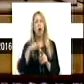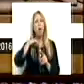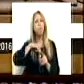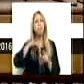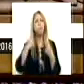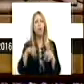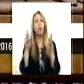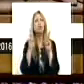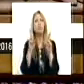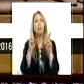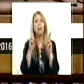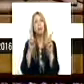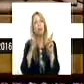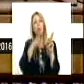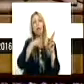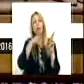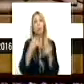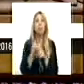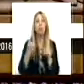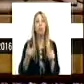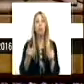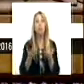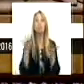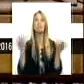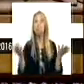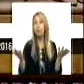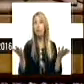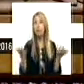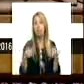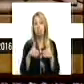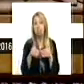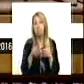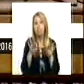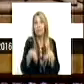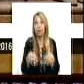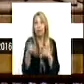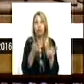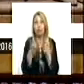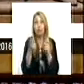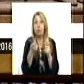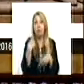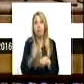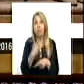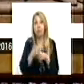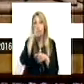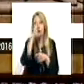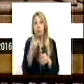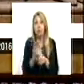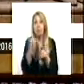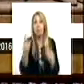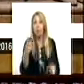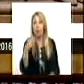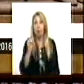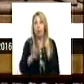esperança de ficar a saber porquê. Afinal, estamos a encerrar a discussão e ficamos sem saber os motivos que levam